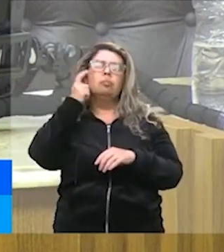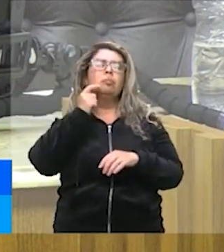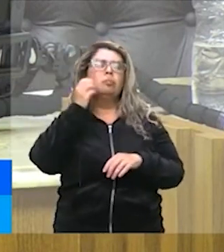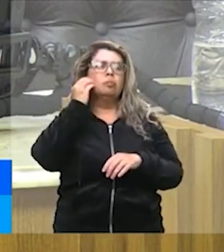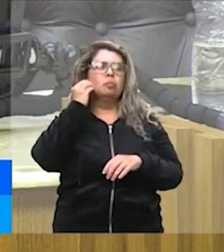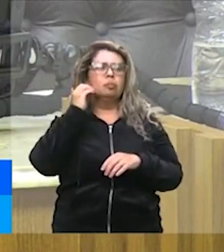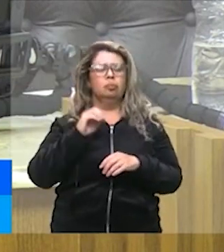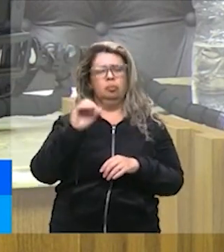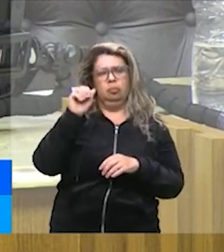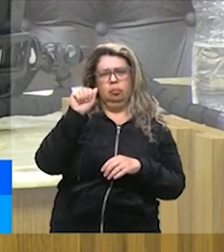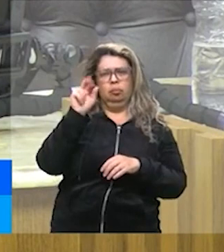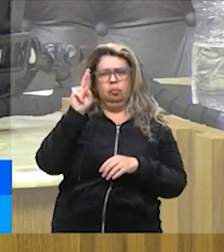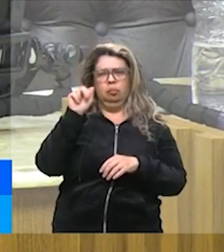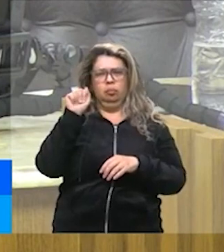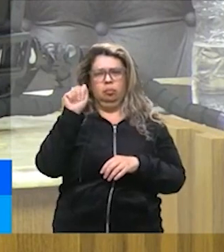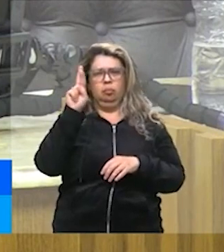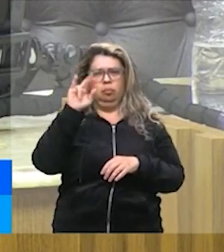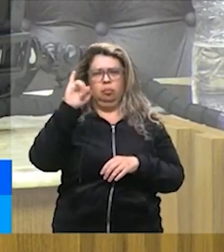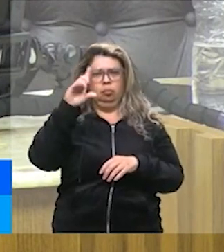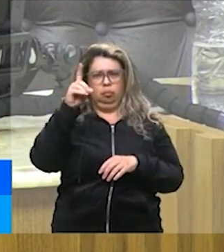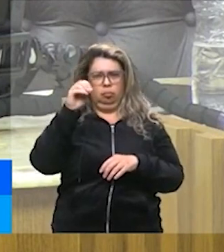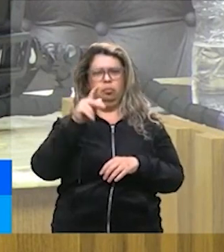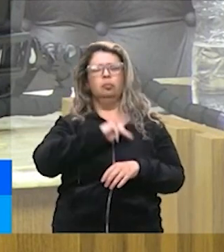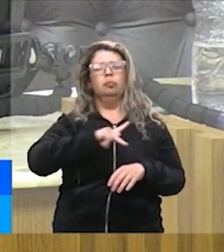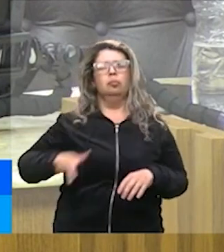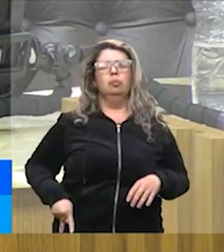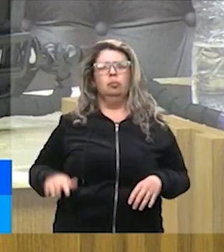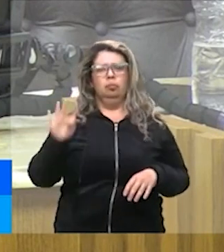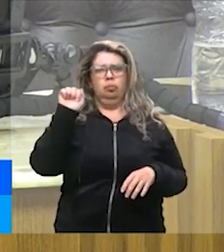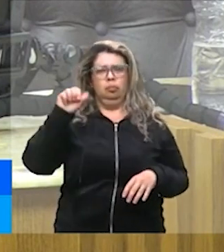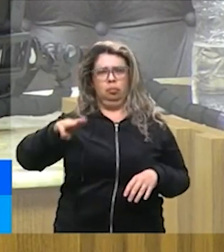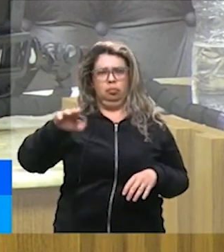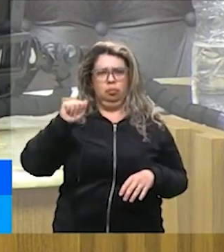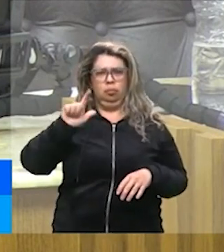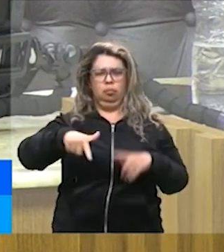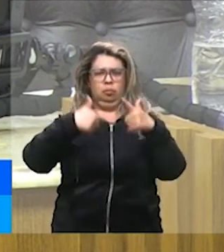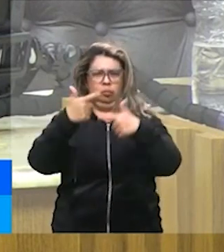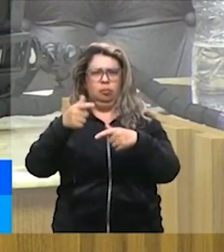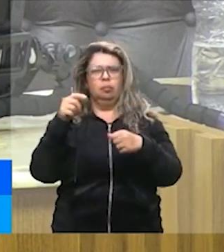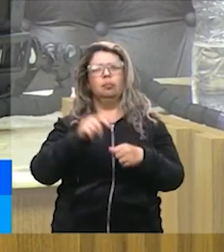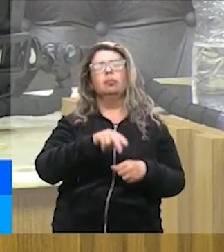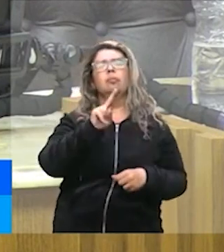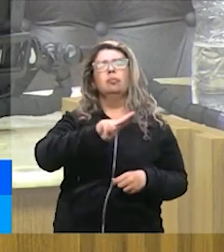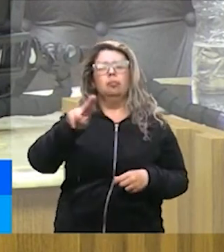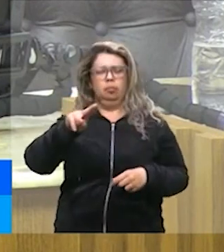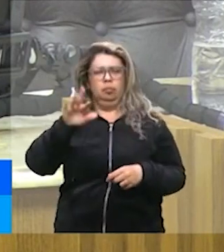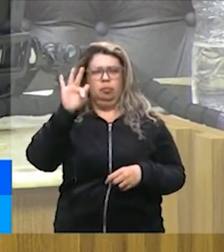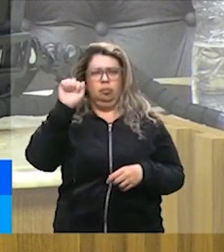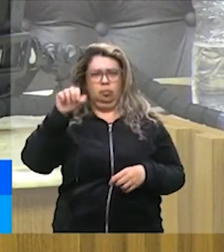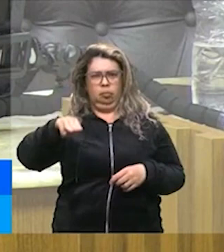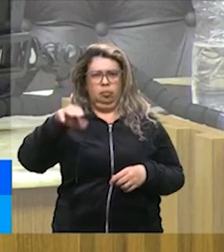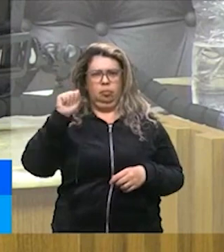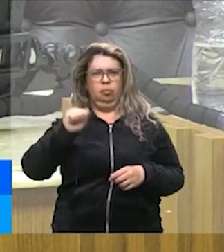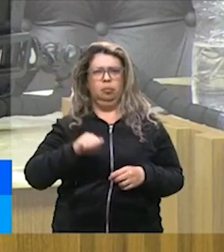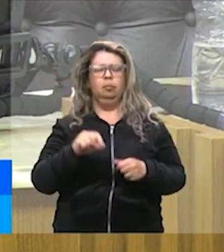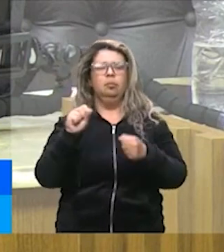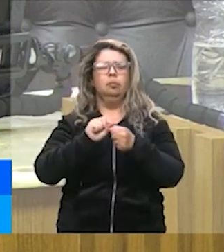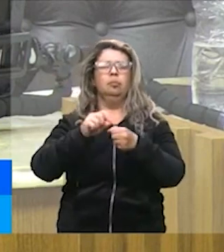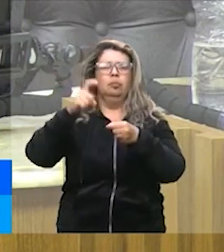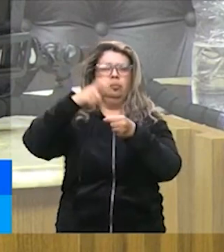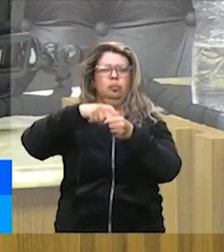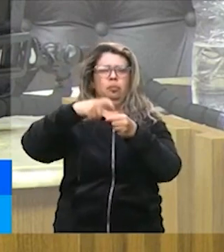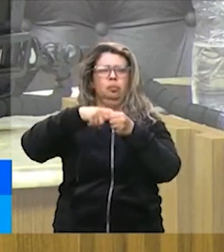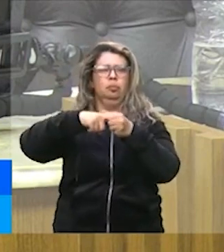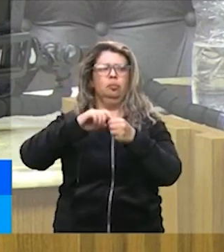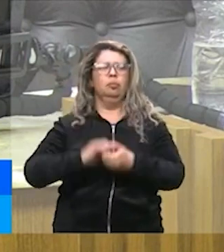de seu consolo Arildo Almeida para presidência da Fema após a nomeação de Arildo como presidente da Fema o convênio Foi estabelecido com a Secretaria